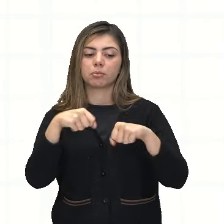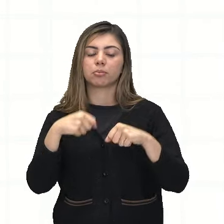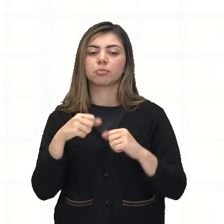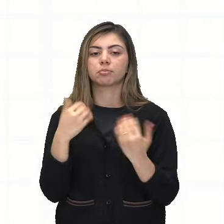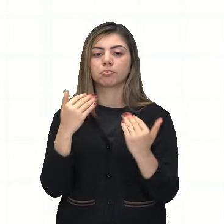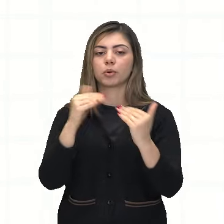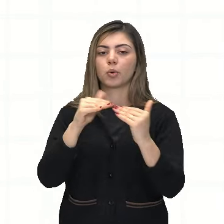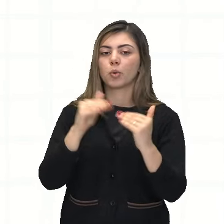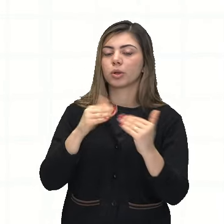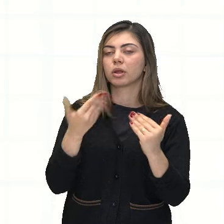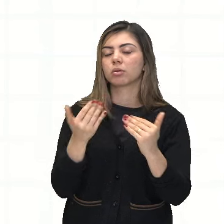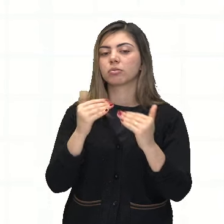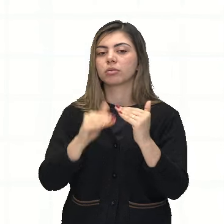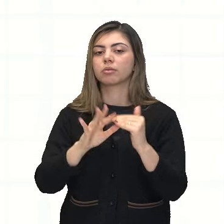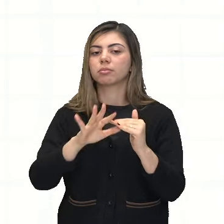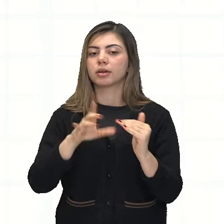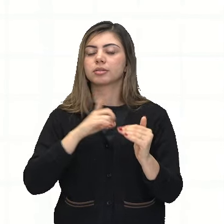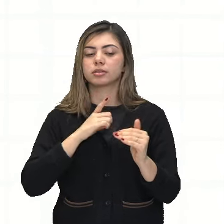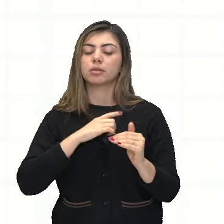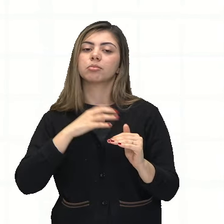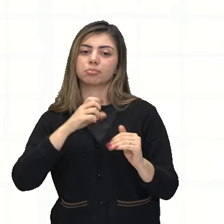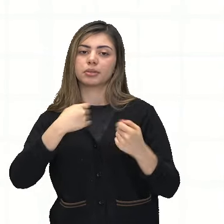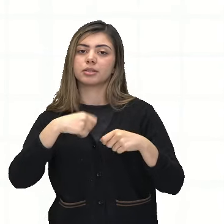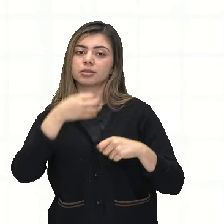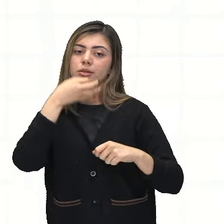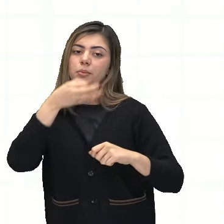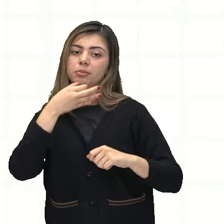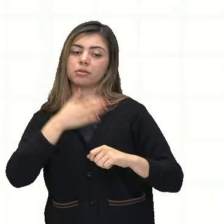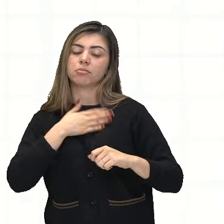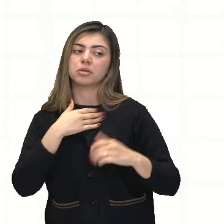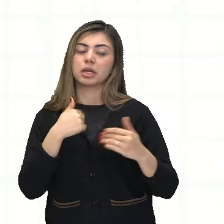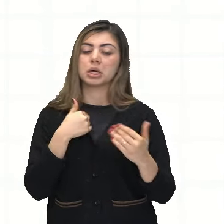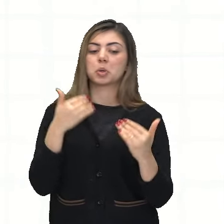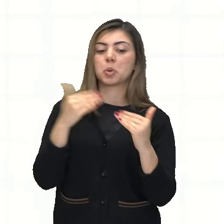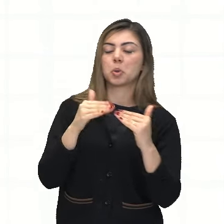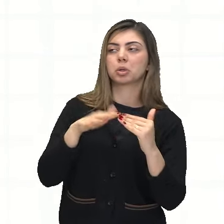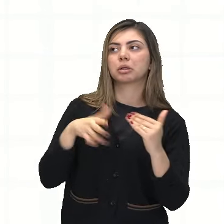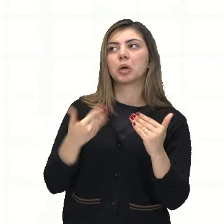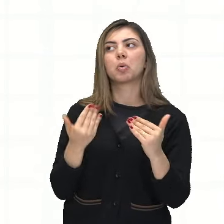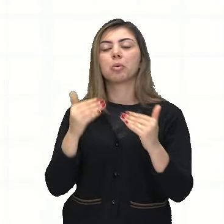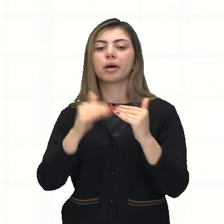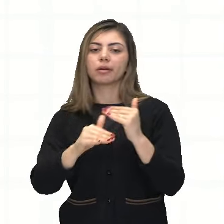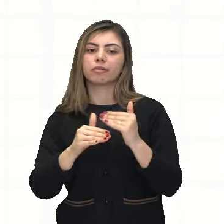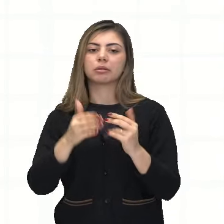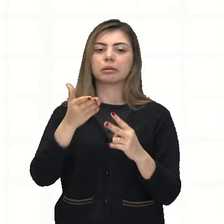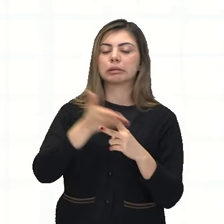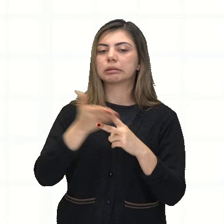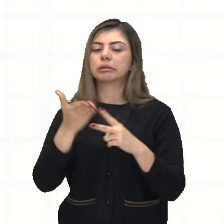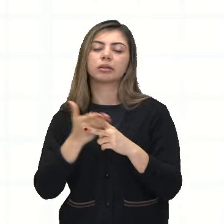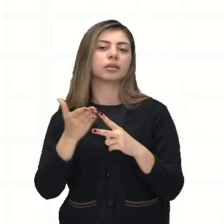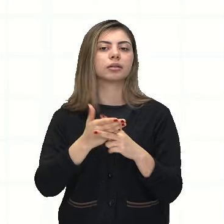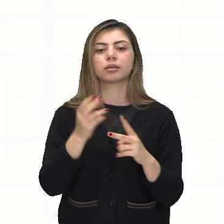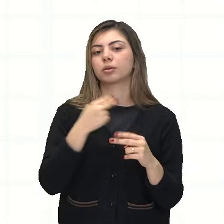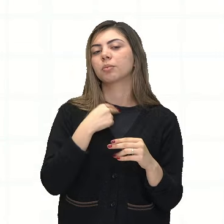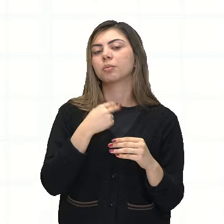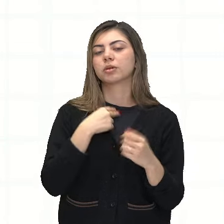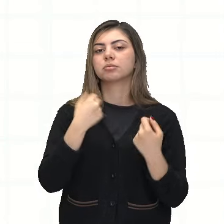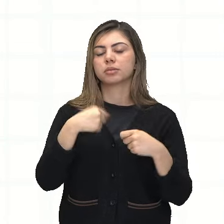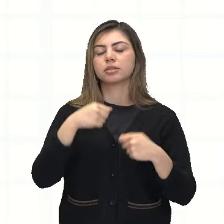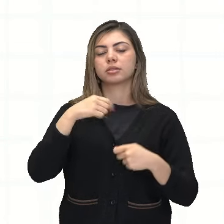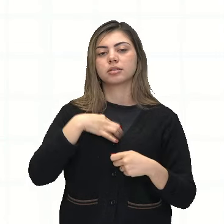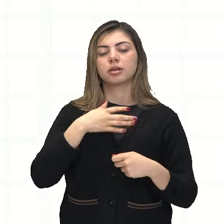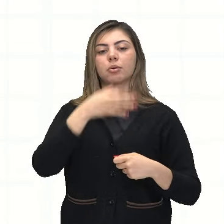é claro que eu vou tomar alguma posição contra ou a favor não é muito bom ficar em cima do muro num texto argumentativo você tem que se